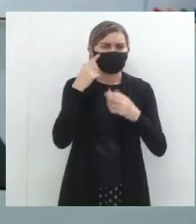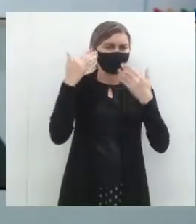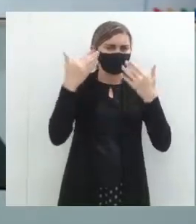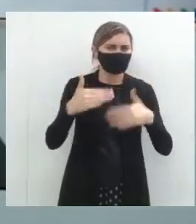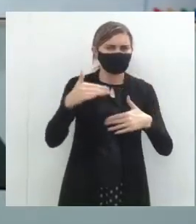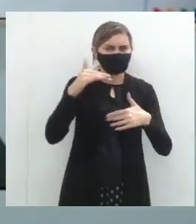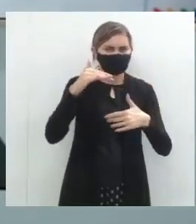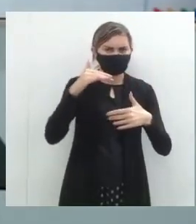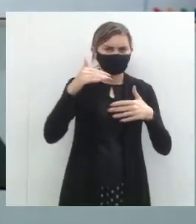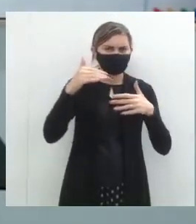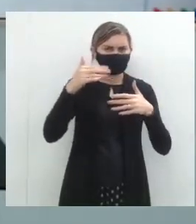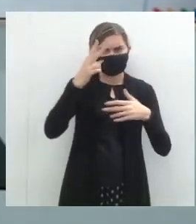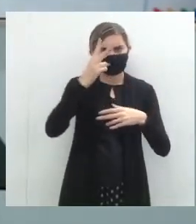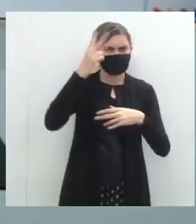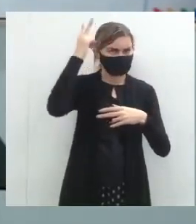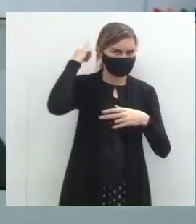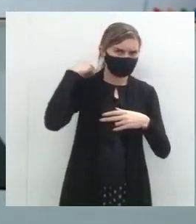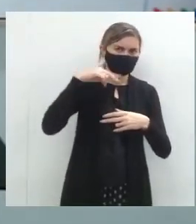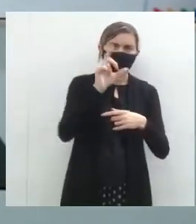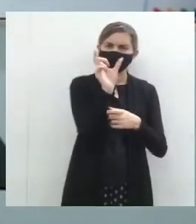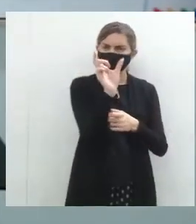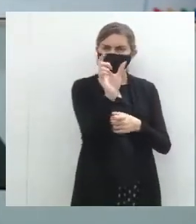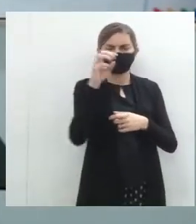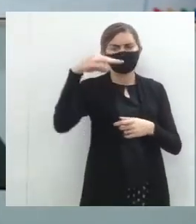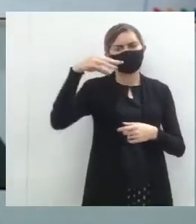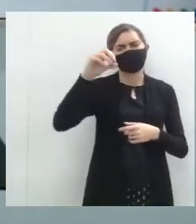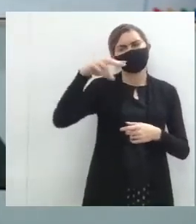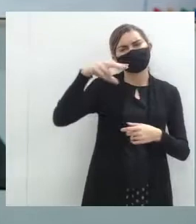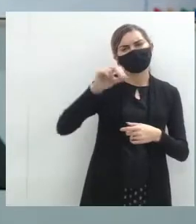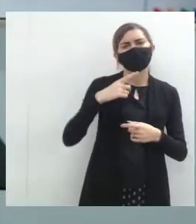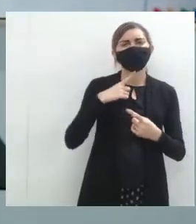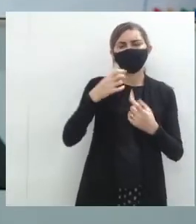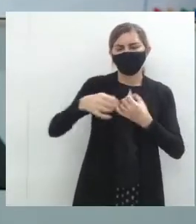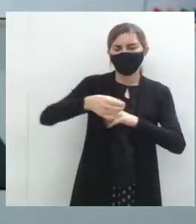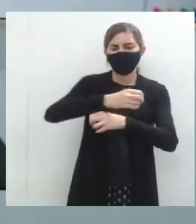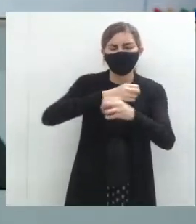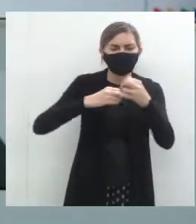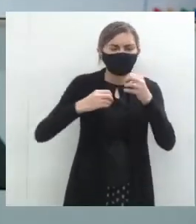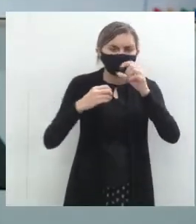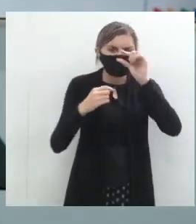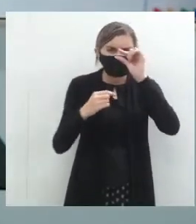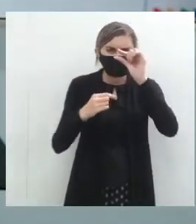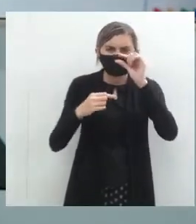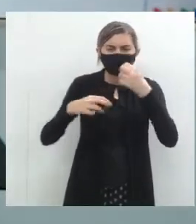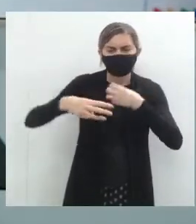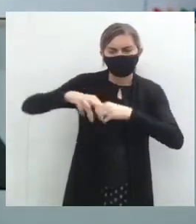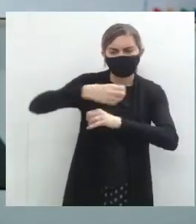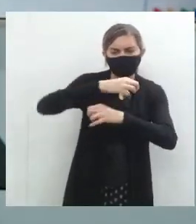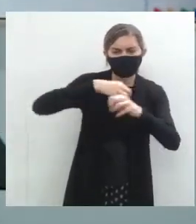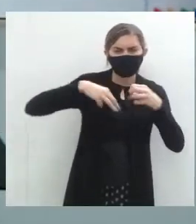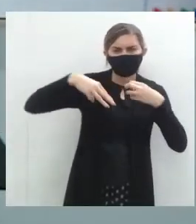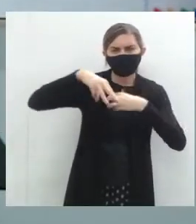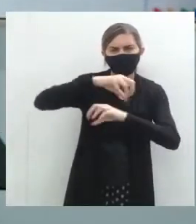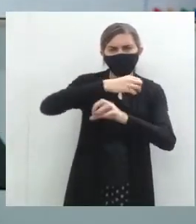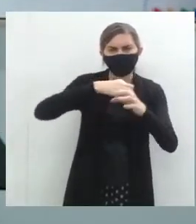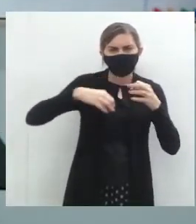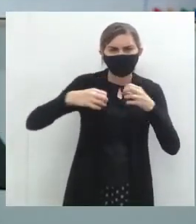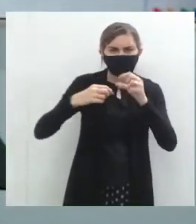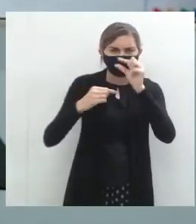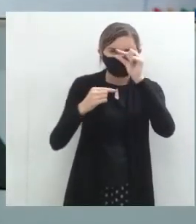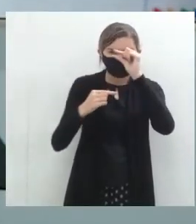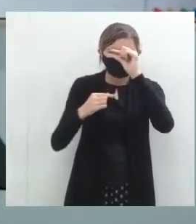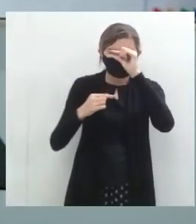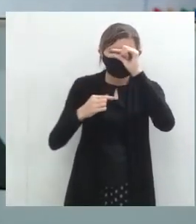de vestibular, essa palavra monômero, monômero nada mais é do que uma molécula micro. monômero nada mais é do que uma molécula